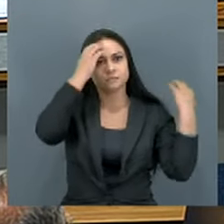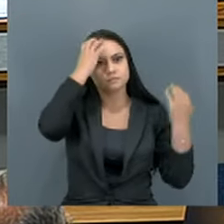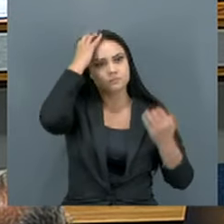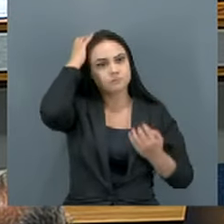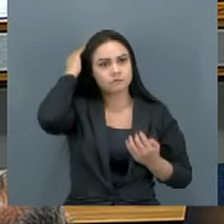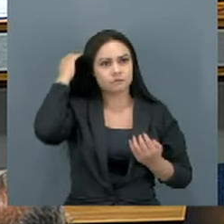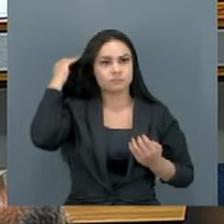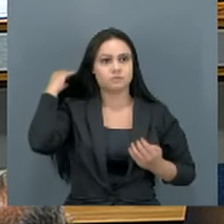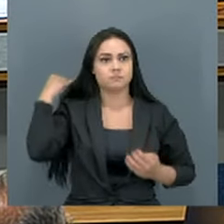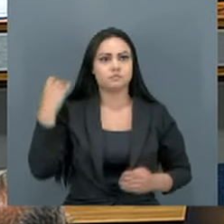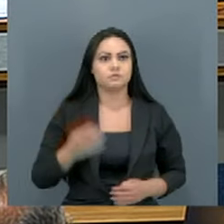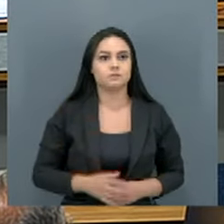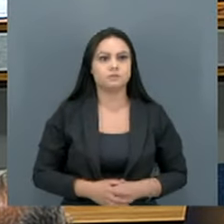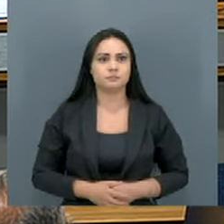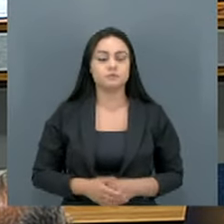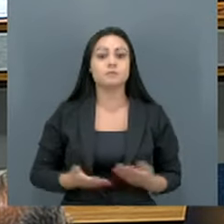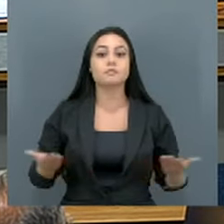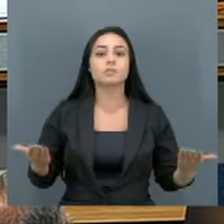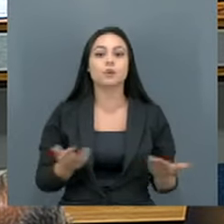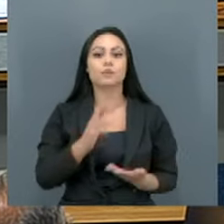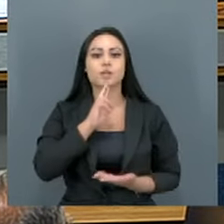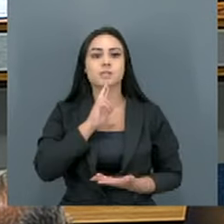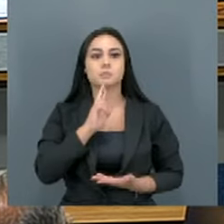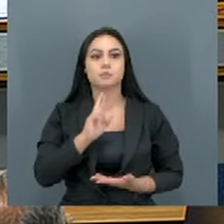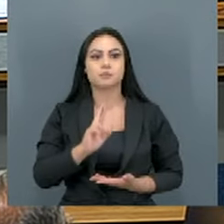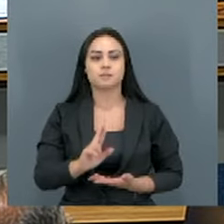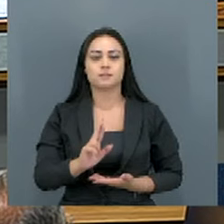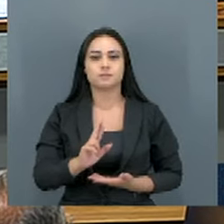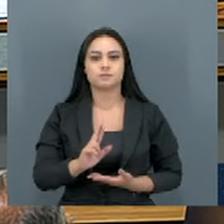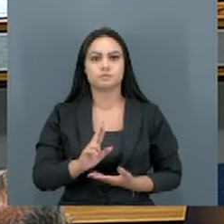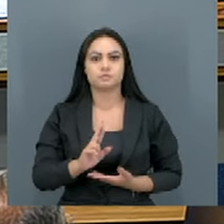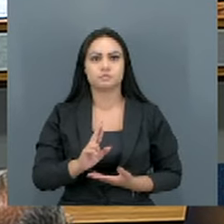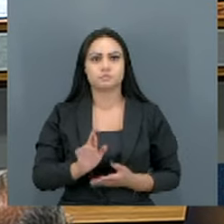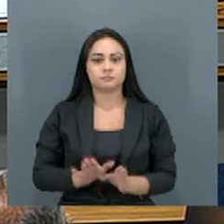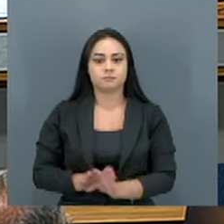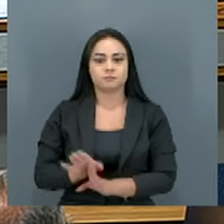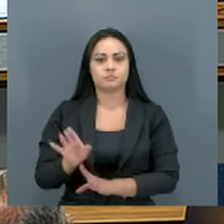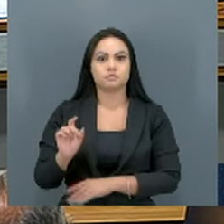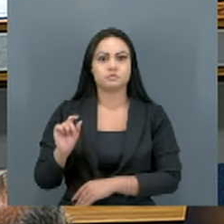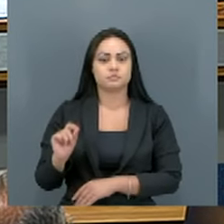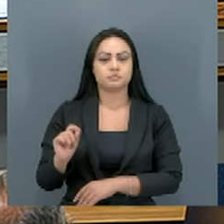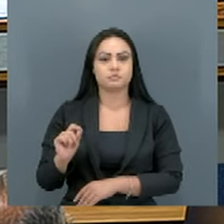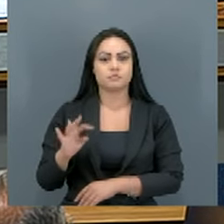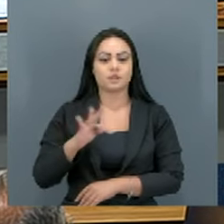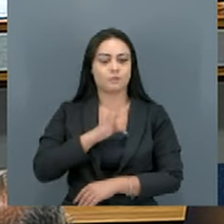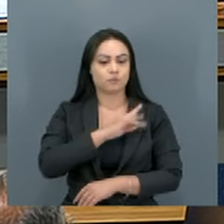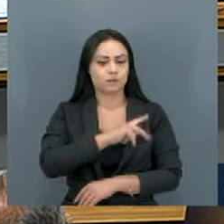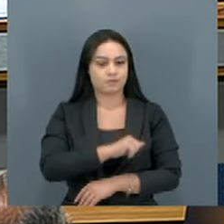Bom, agora que eu vou responder com a tutela,